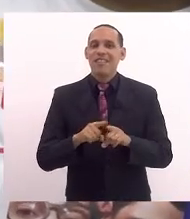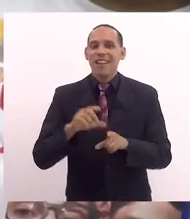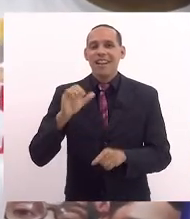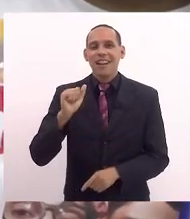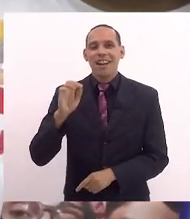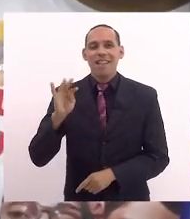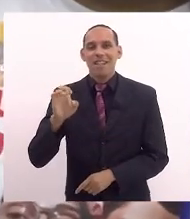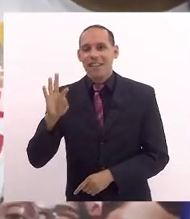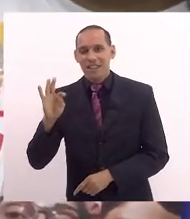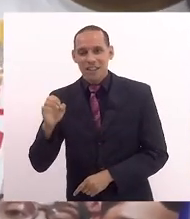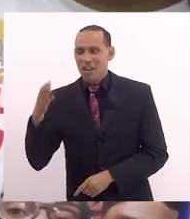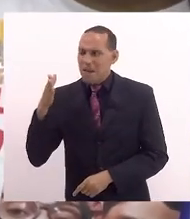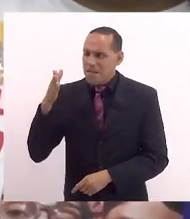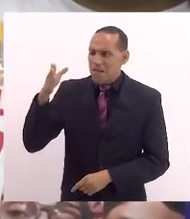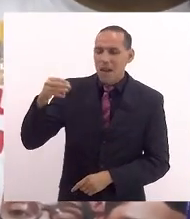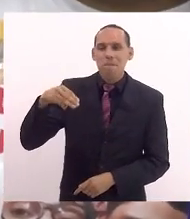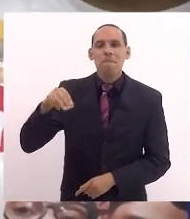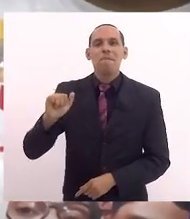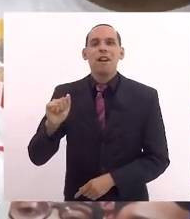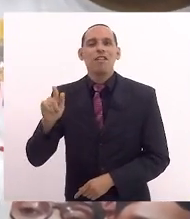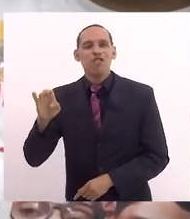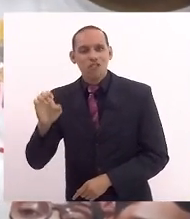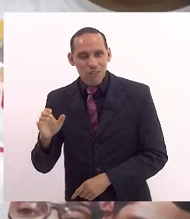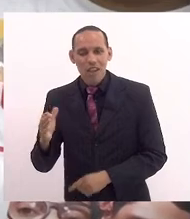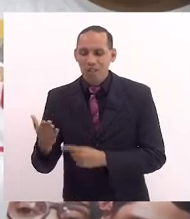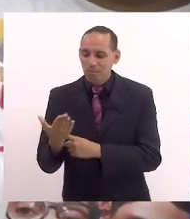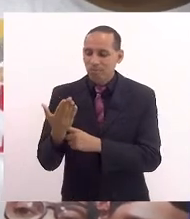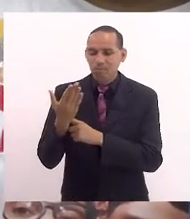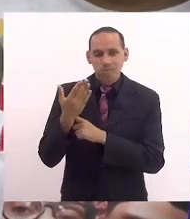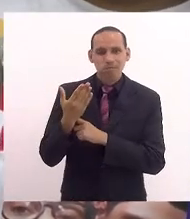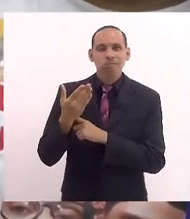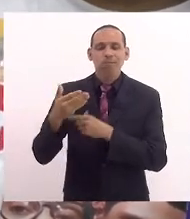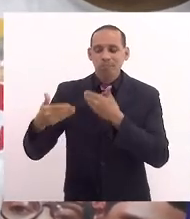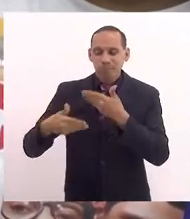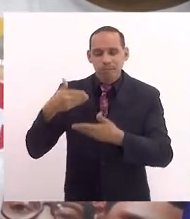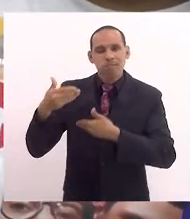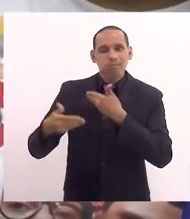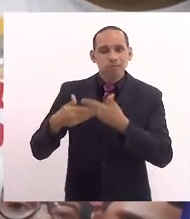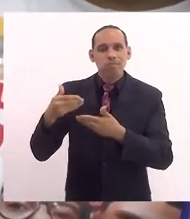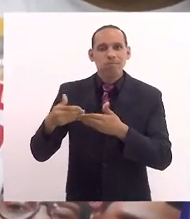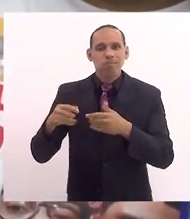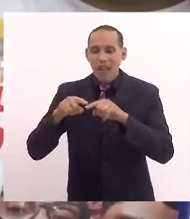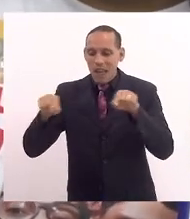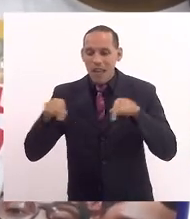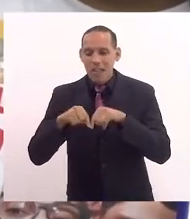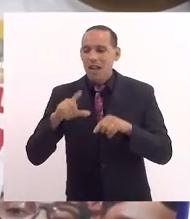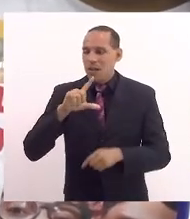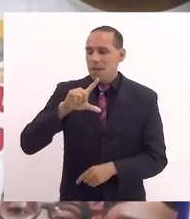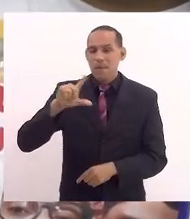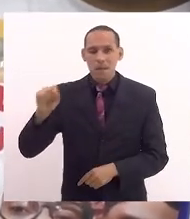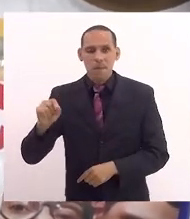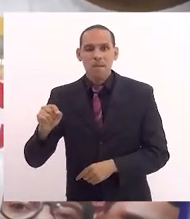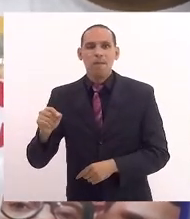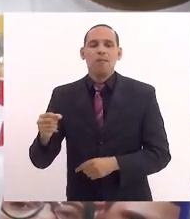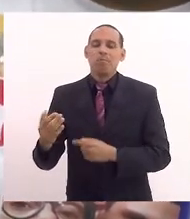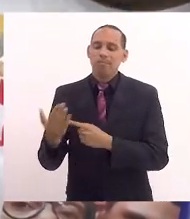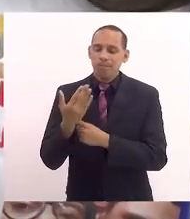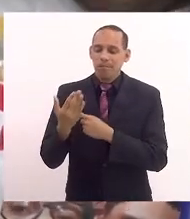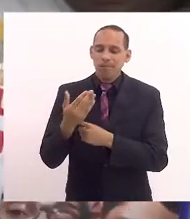para me visitar em Magé, só para me dar um conforto, me dar uma palavra, para me tirar da cela, para me poder andar e respirar.